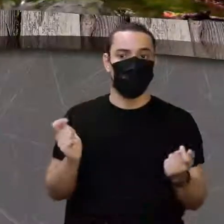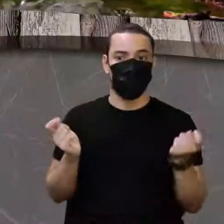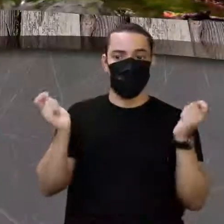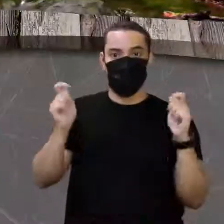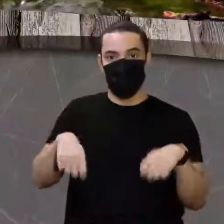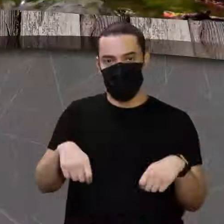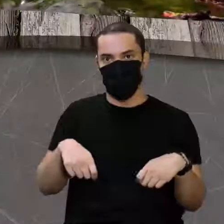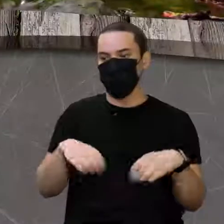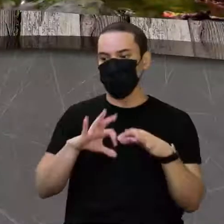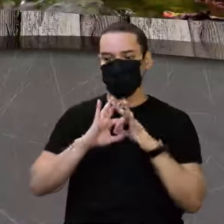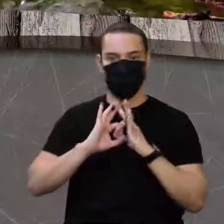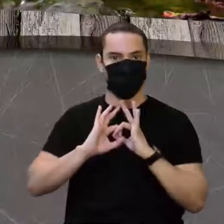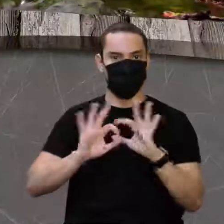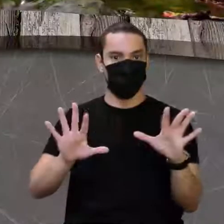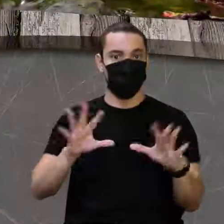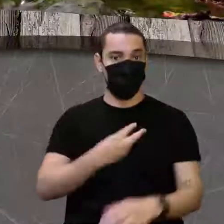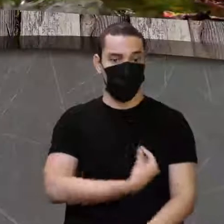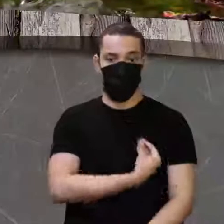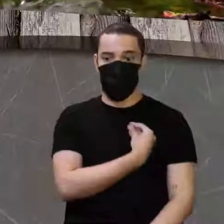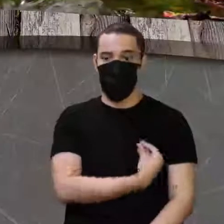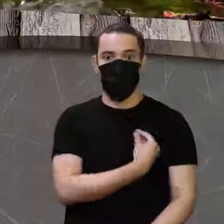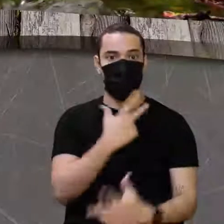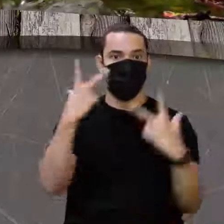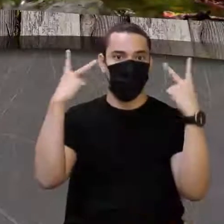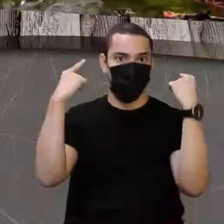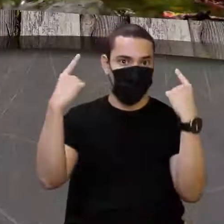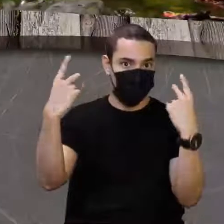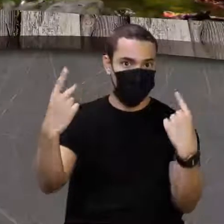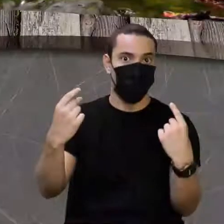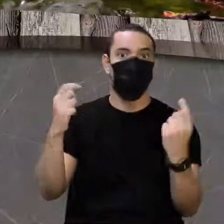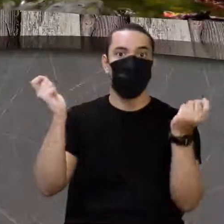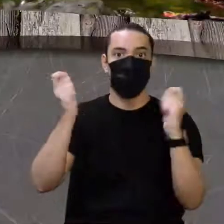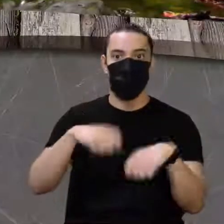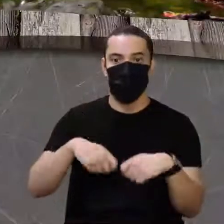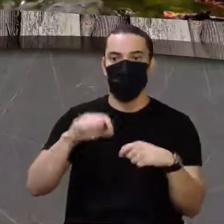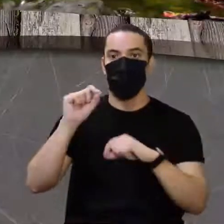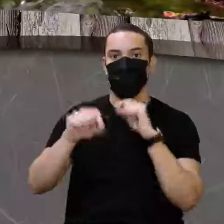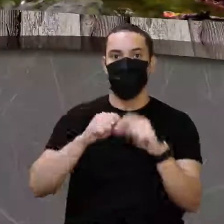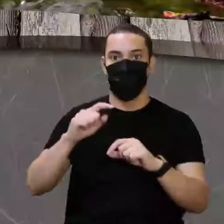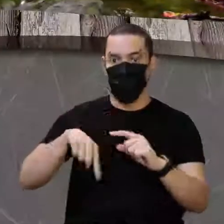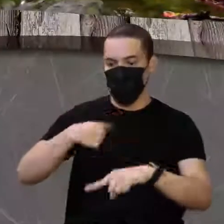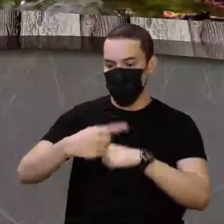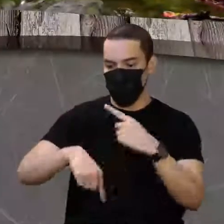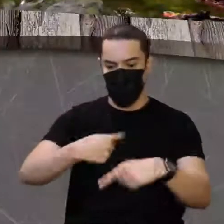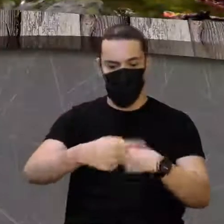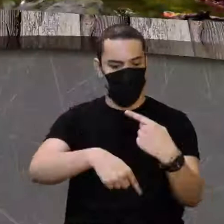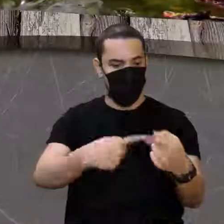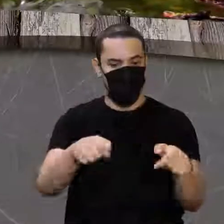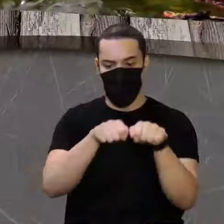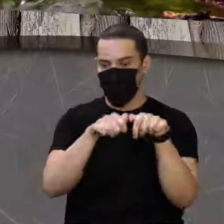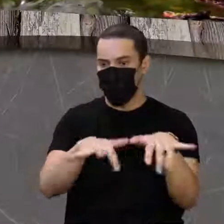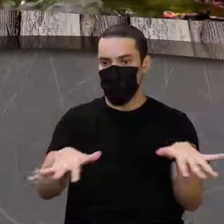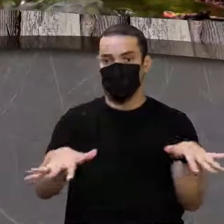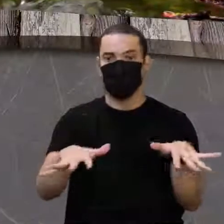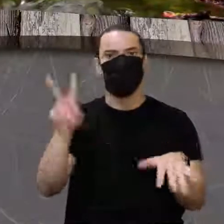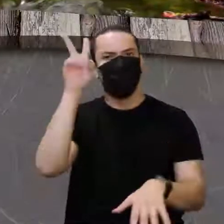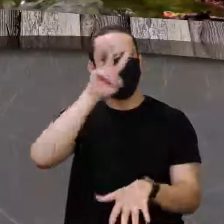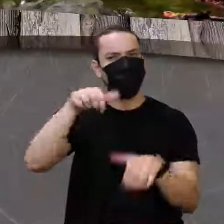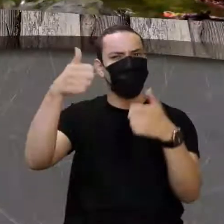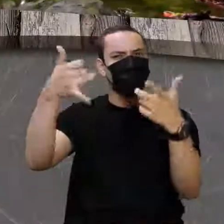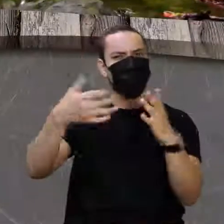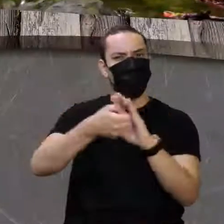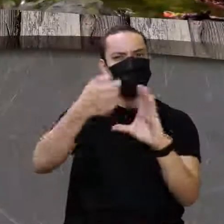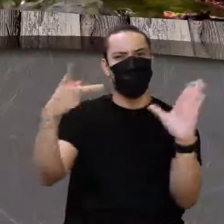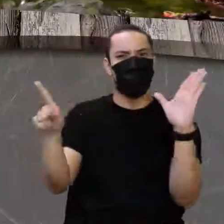eles sobrevivam e deixem descendência, eles consigam se reproduzir. Lembra que a gente falou que quando você tem uma característica